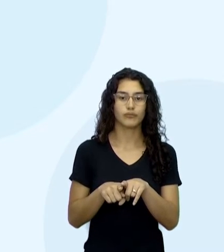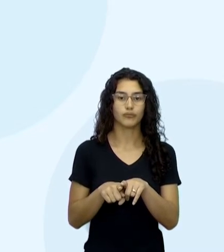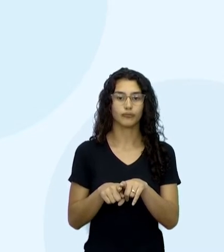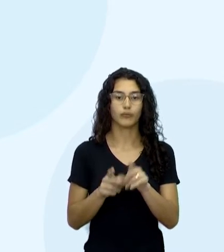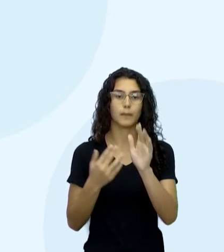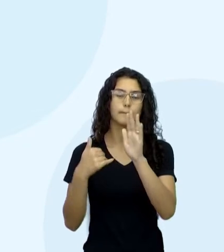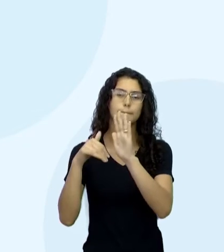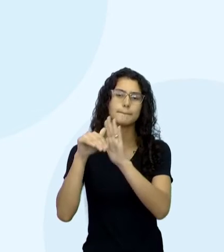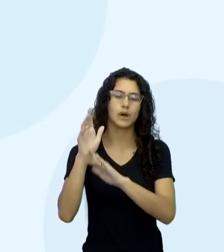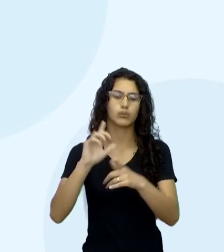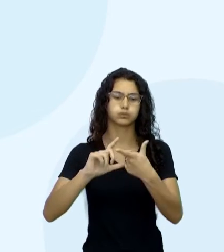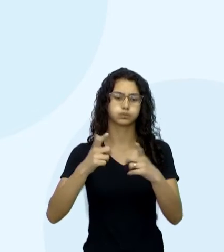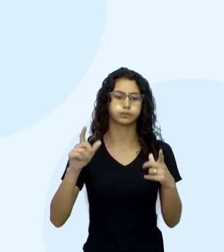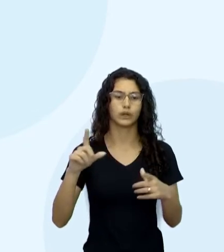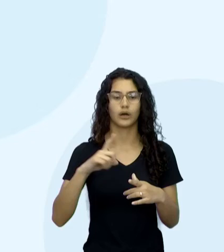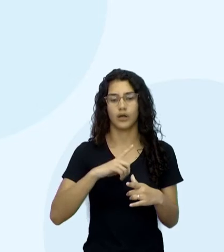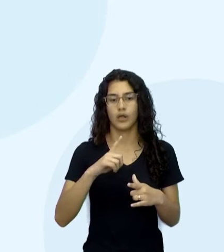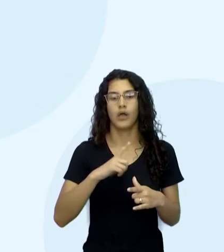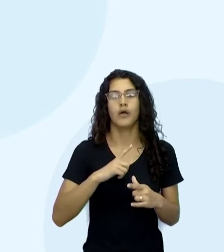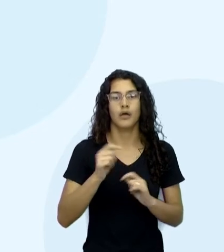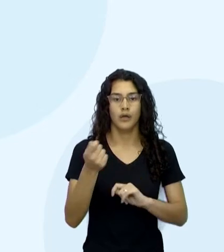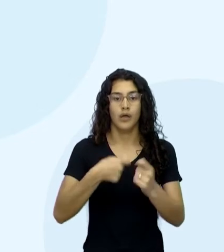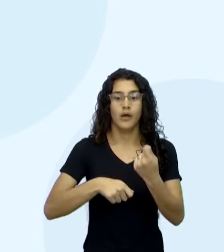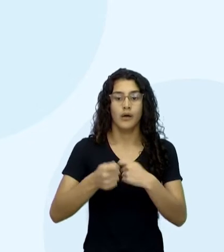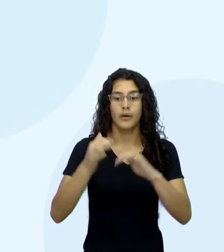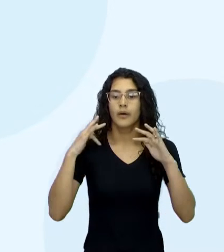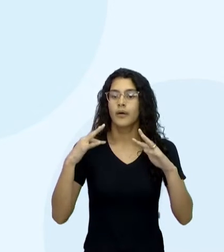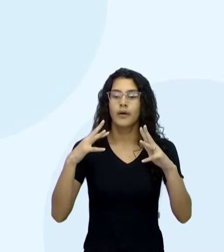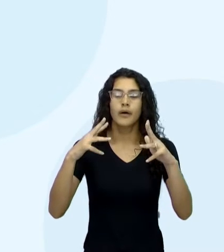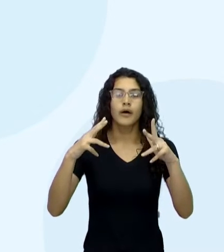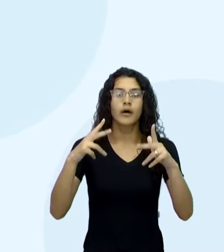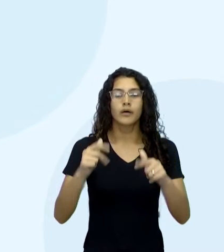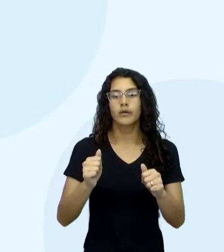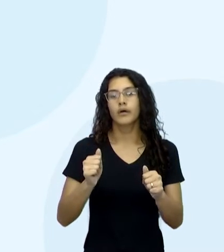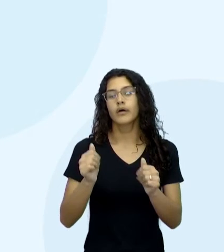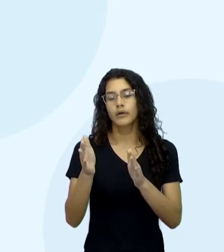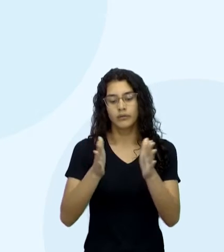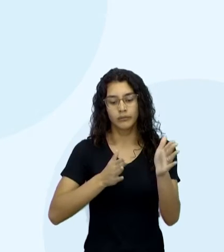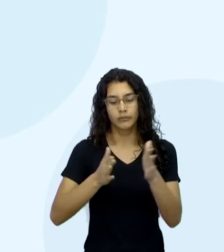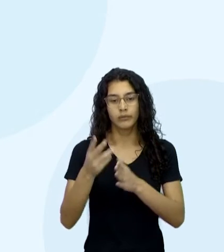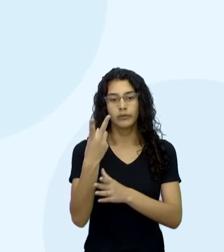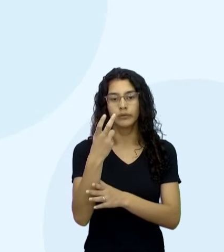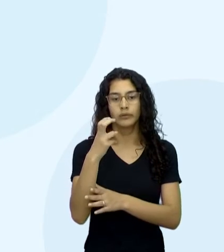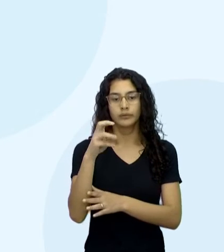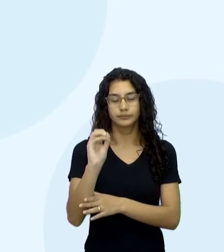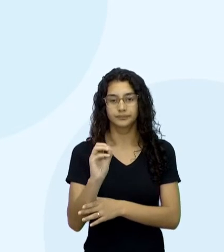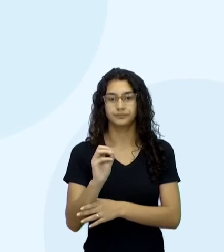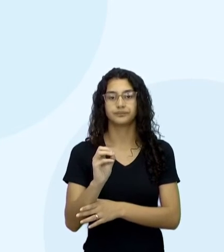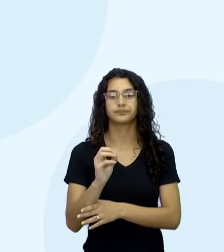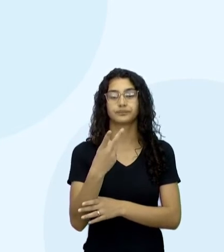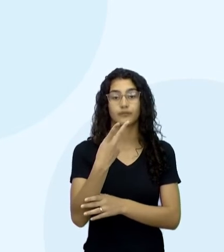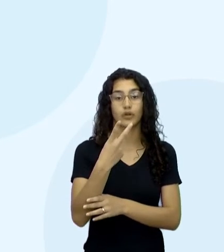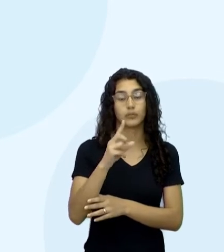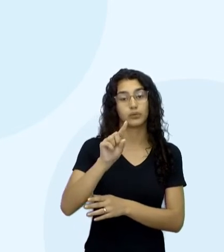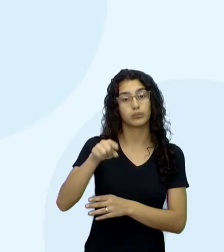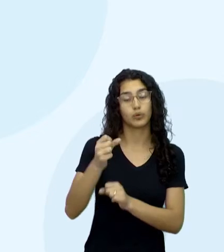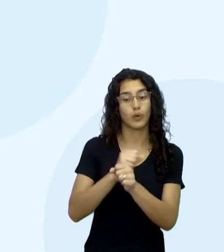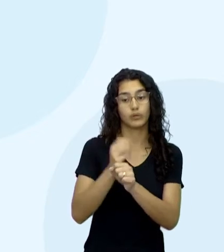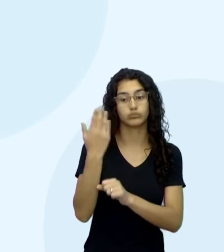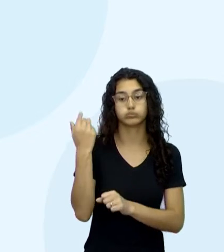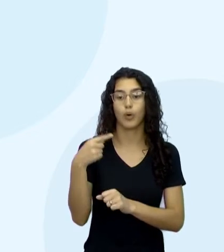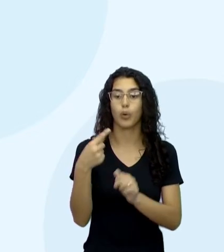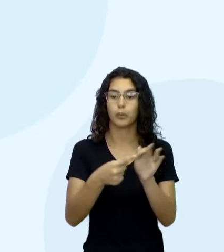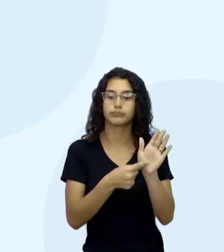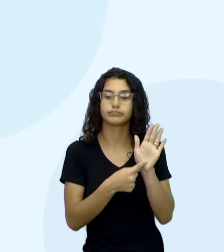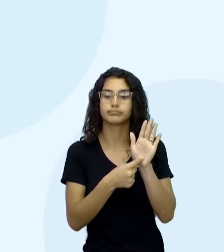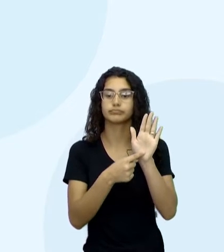o maior crescimento demo eeconômico de todo o período dos anos anteriores que é precisamente quando